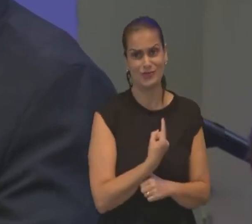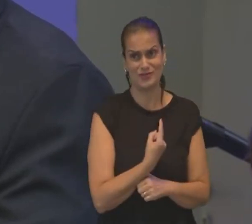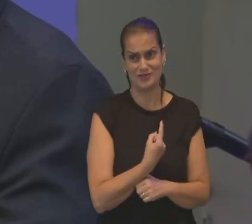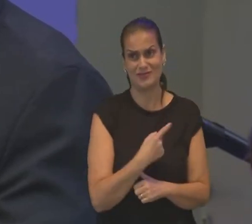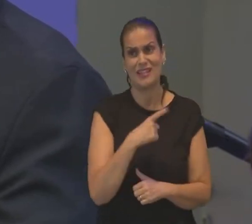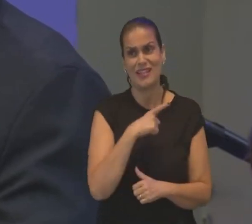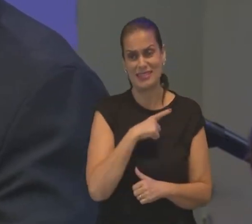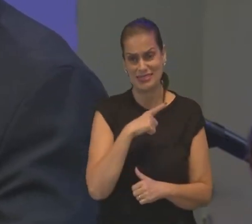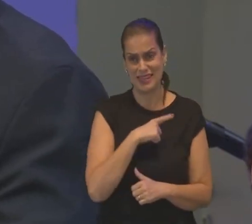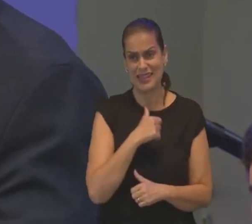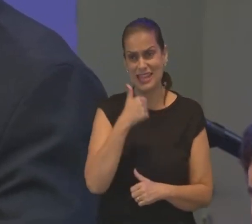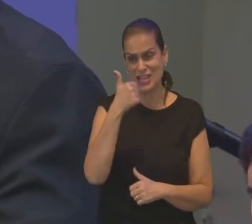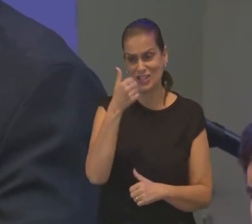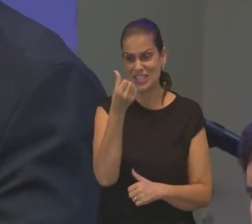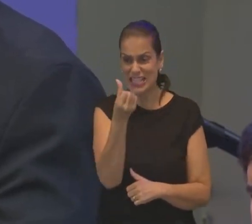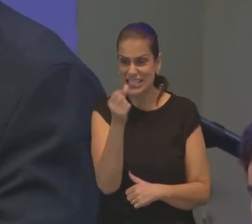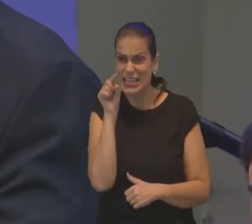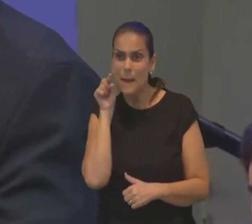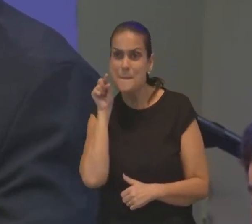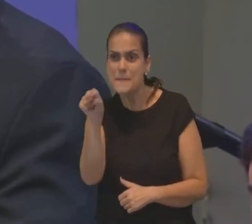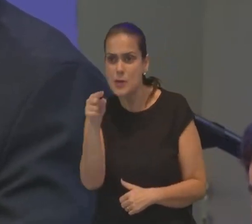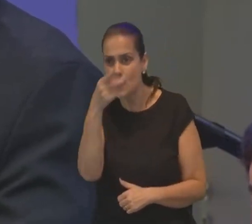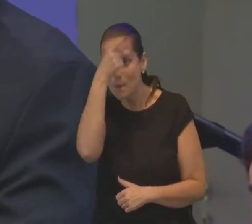tem 16 mil presos.